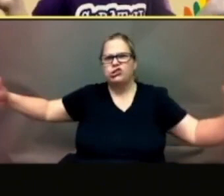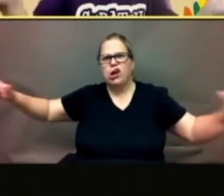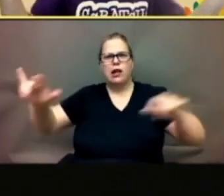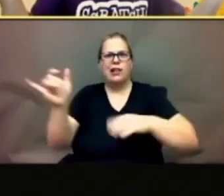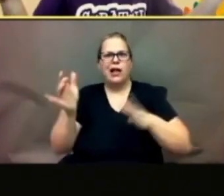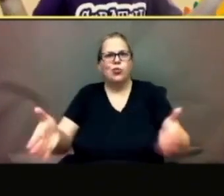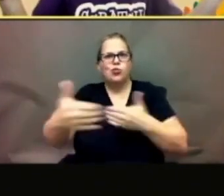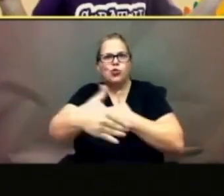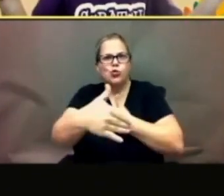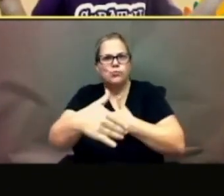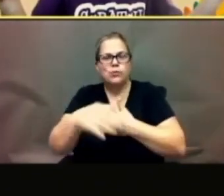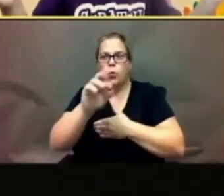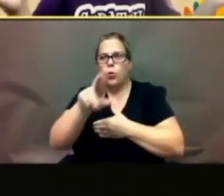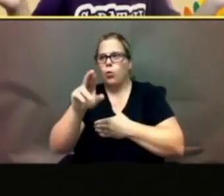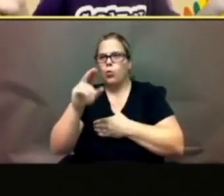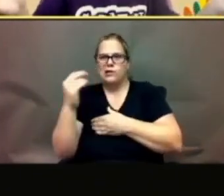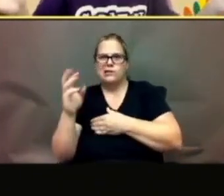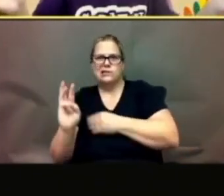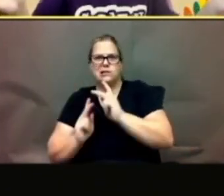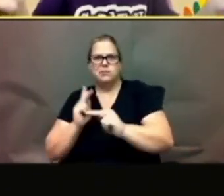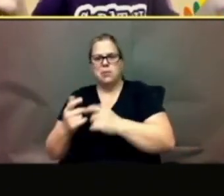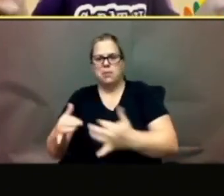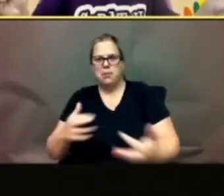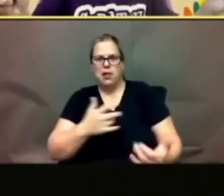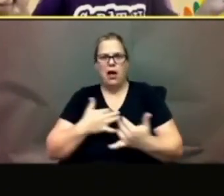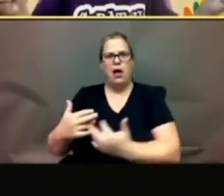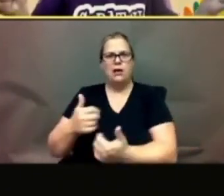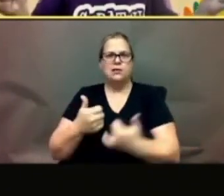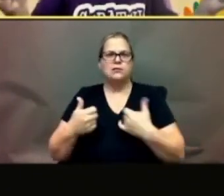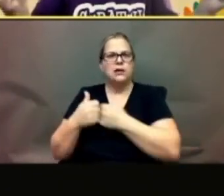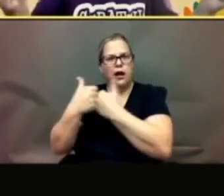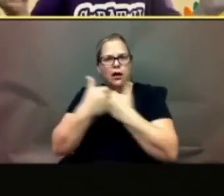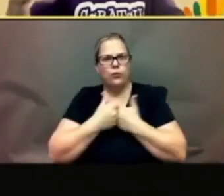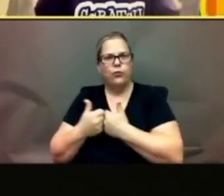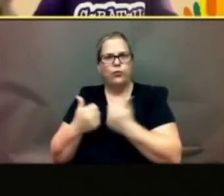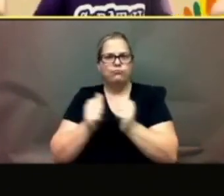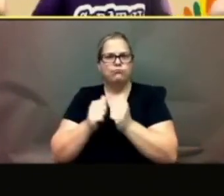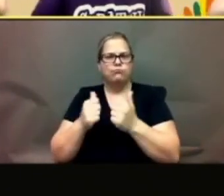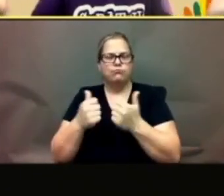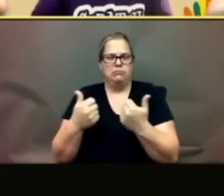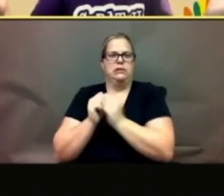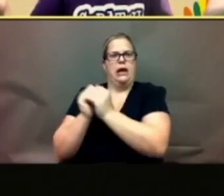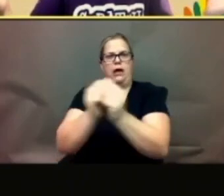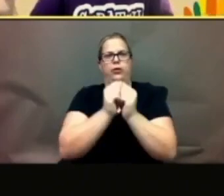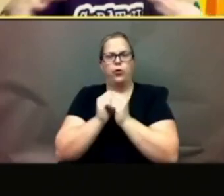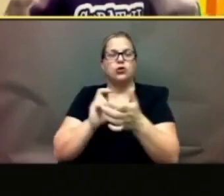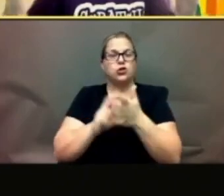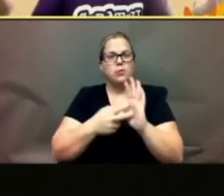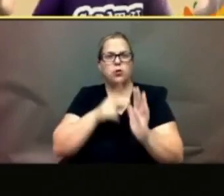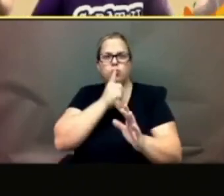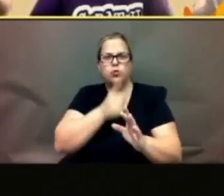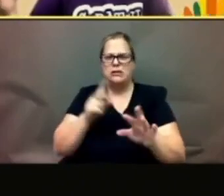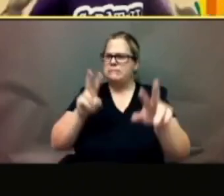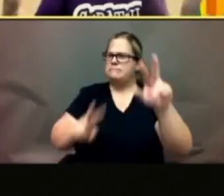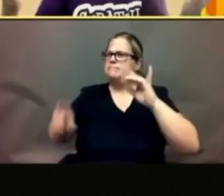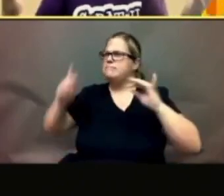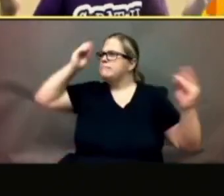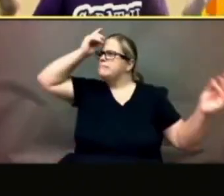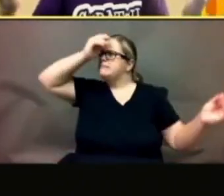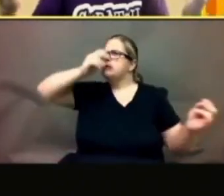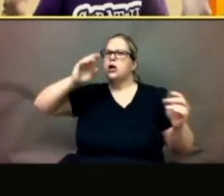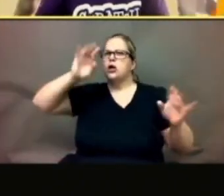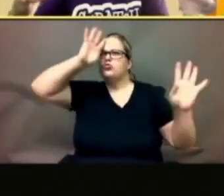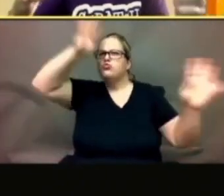gigantesco. Do tamanho da sala que você está. E seis pessoas podem trabalhar nesse teclado ao mesmo tempo. Nós vamos dando novos